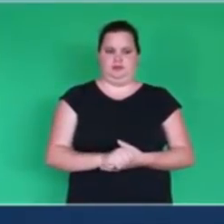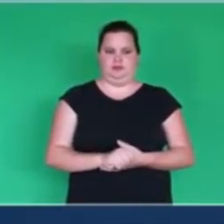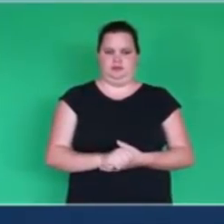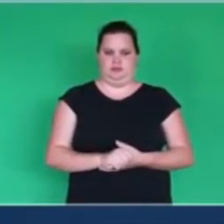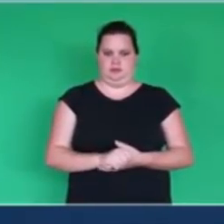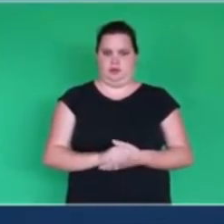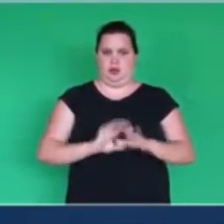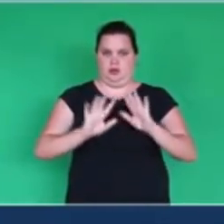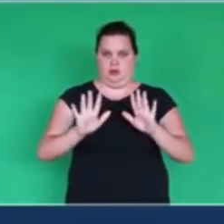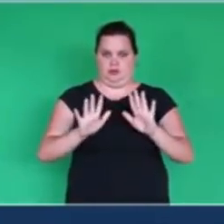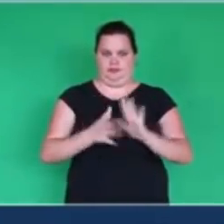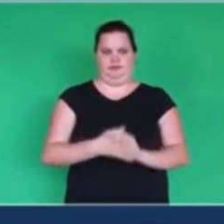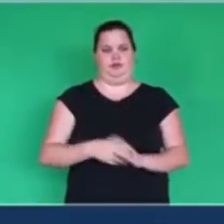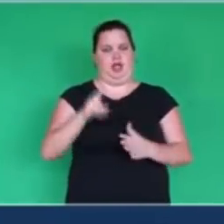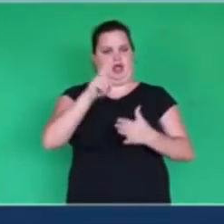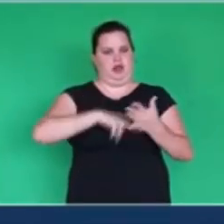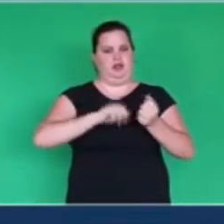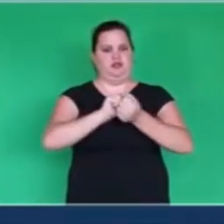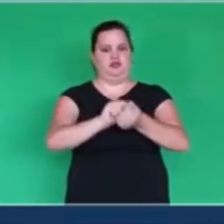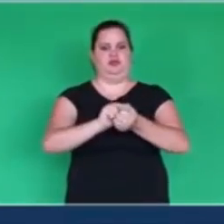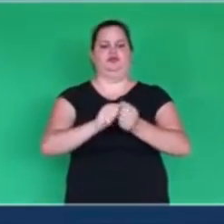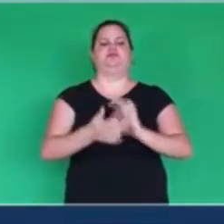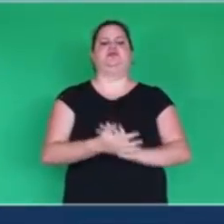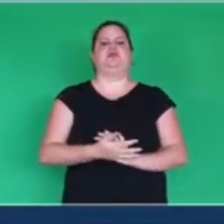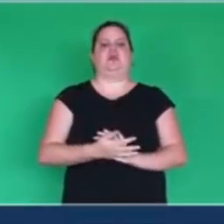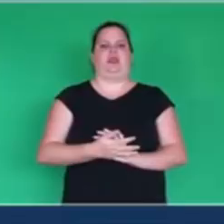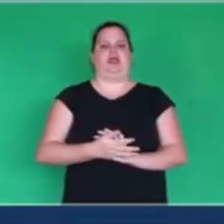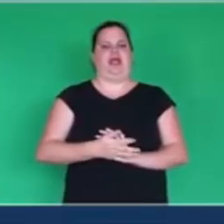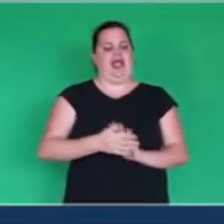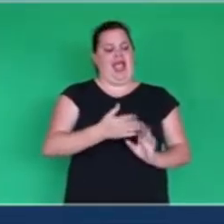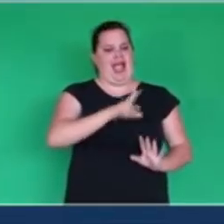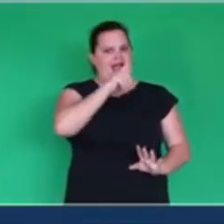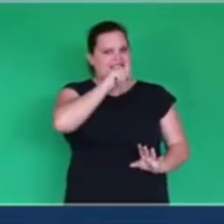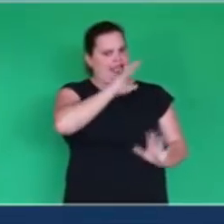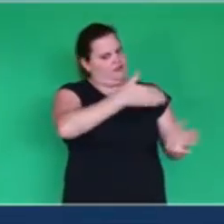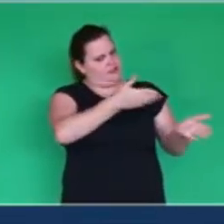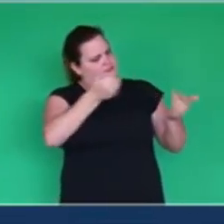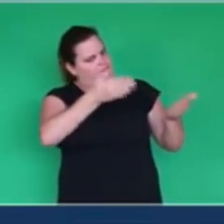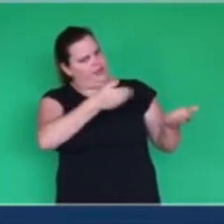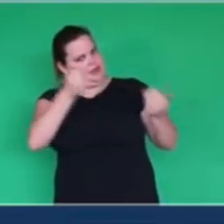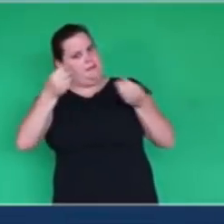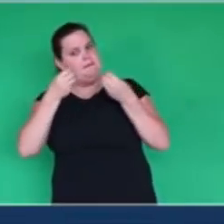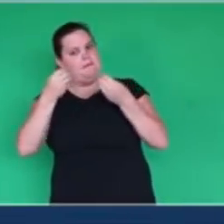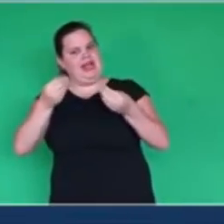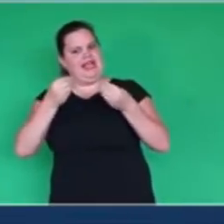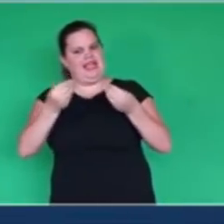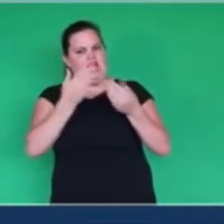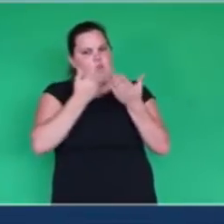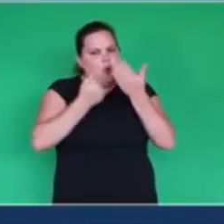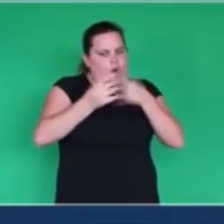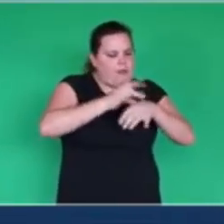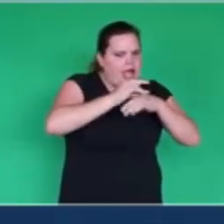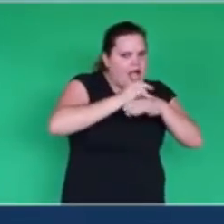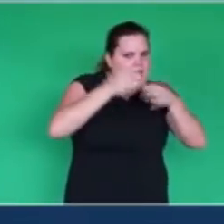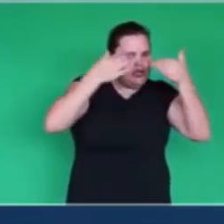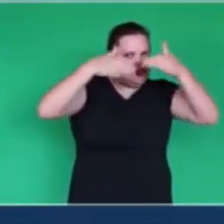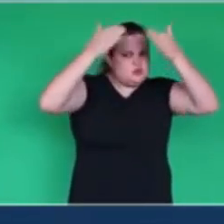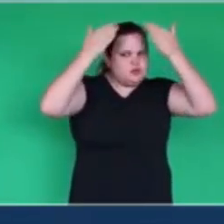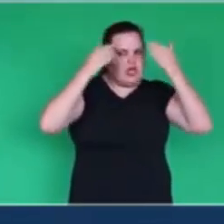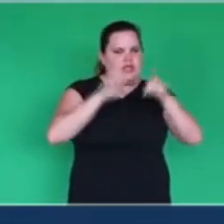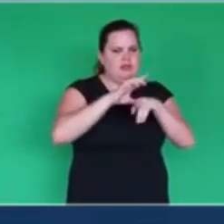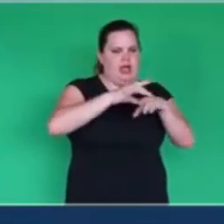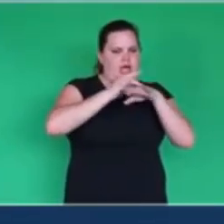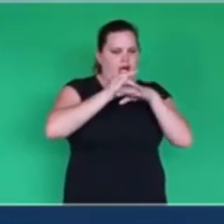céu. Agora, comigo, para quê? Para que comais a carne dos reis, e a carne dos tribunos, e